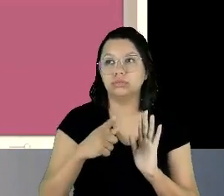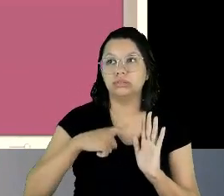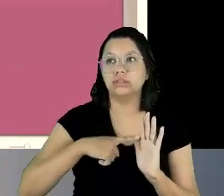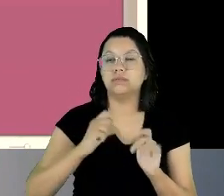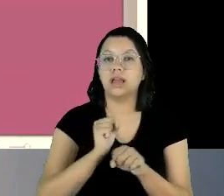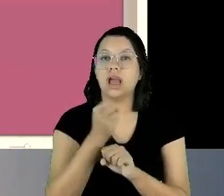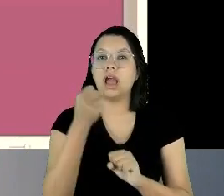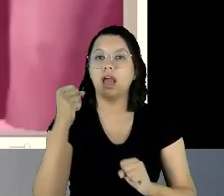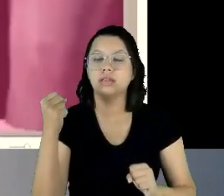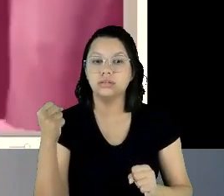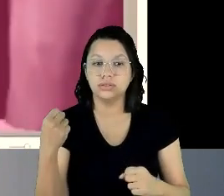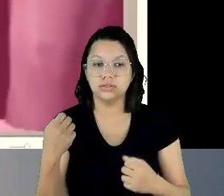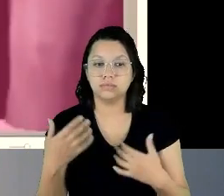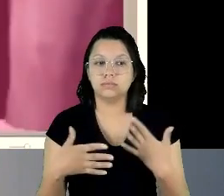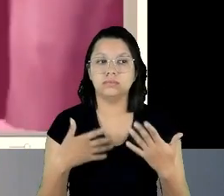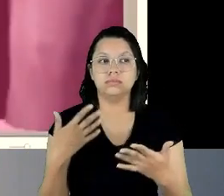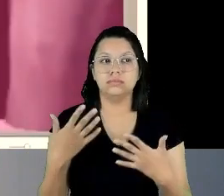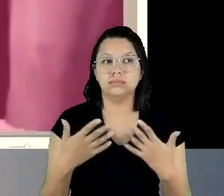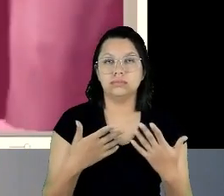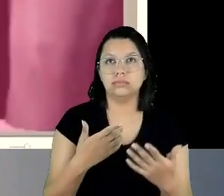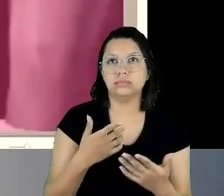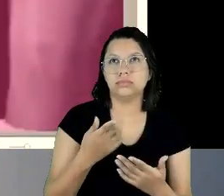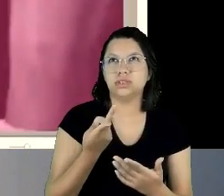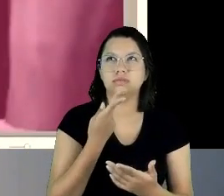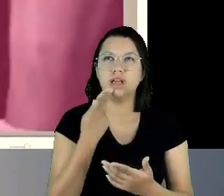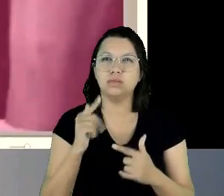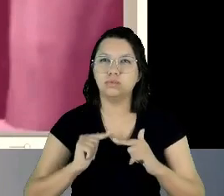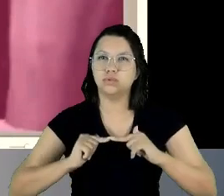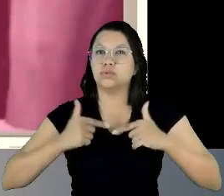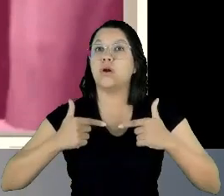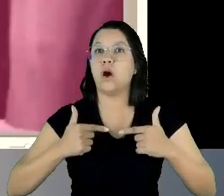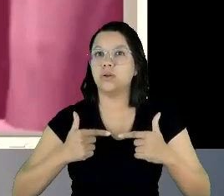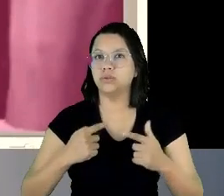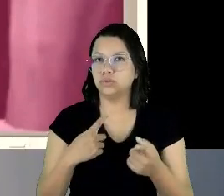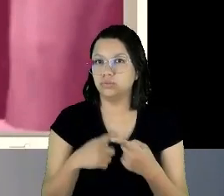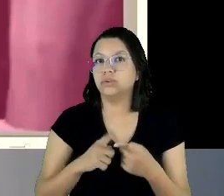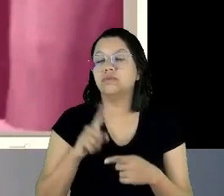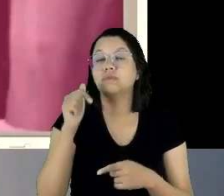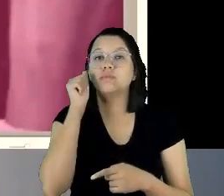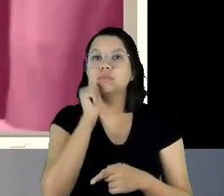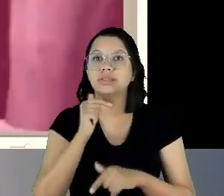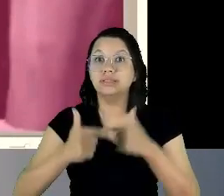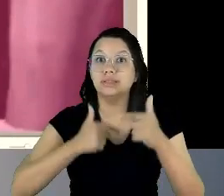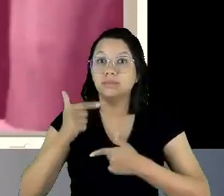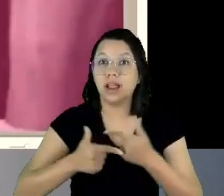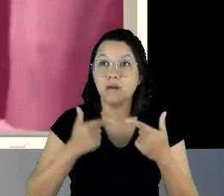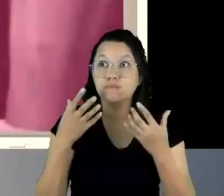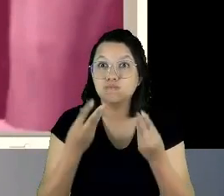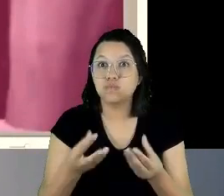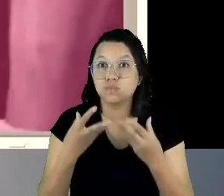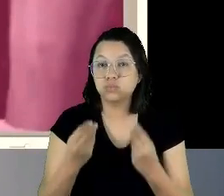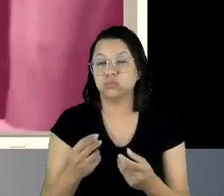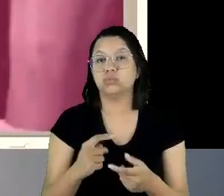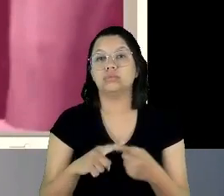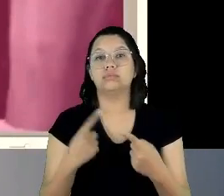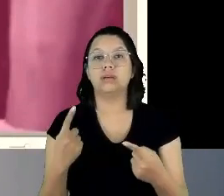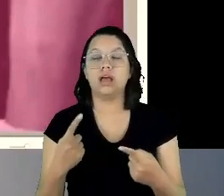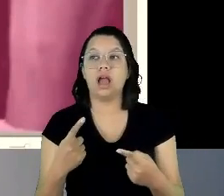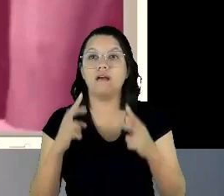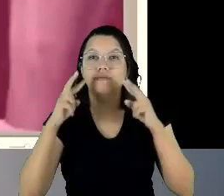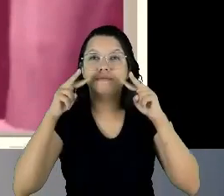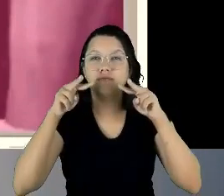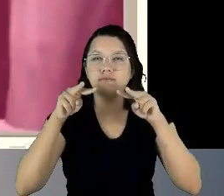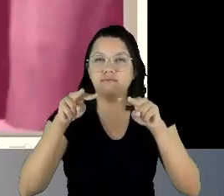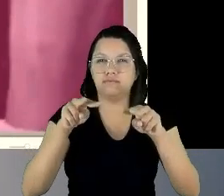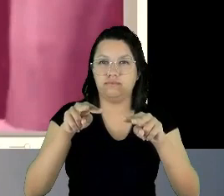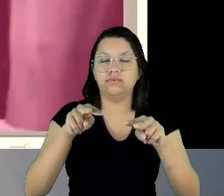teve a grande, não digo sorte, porque foram mulheres que trabalharam muito, mas